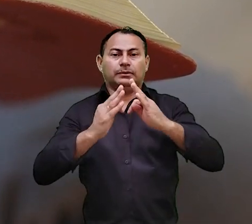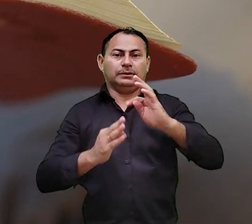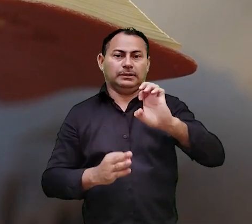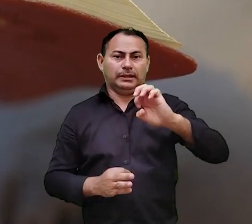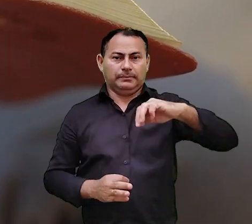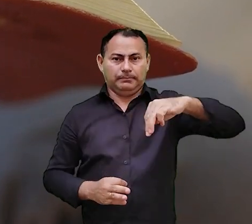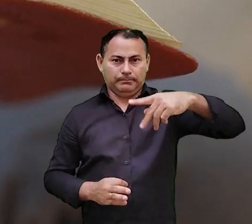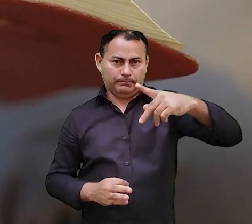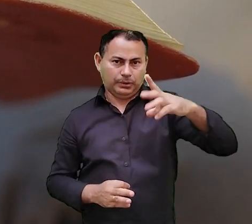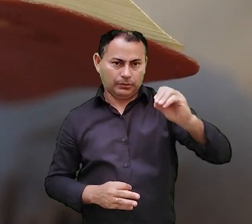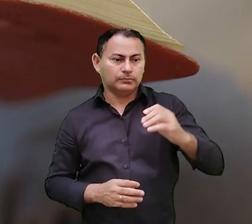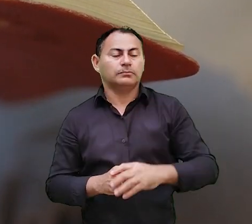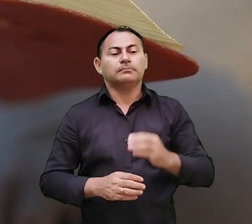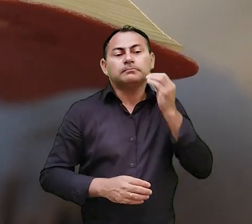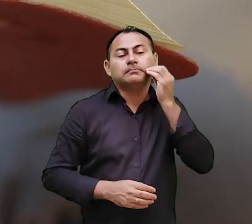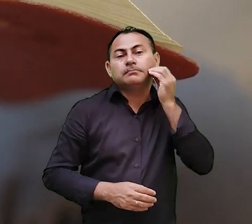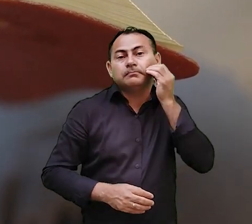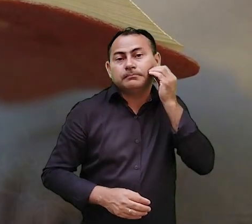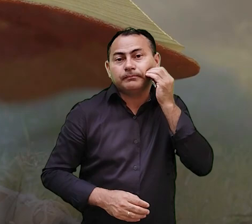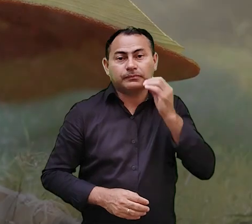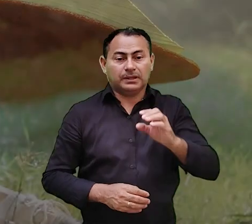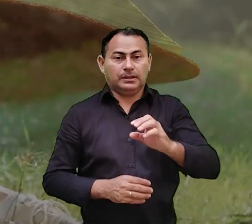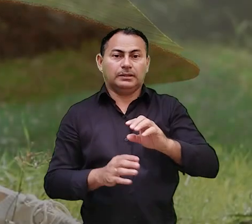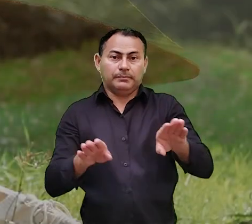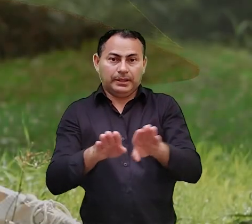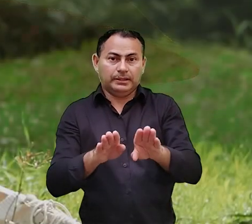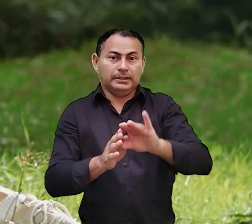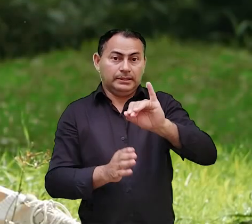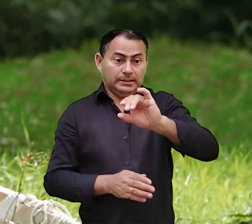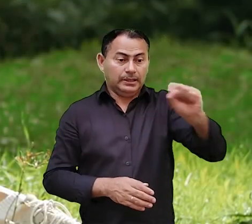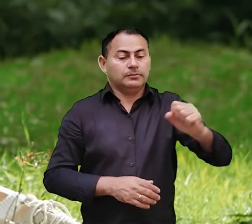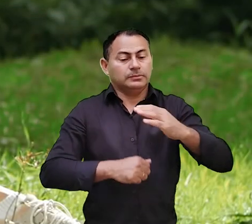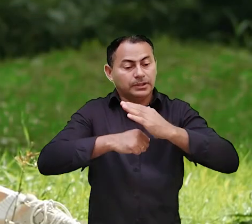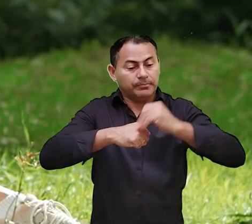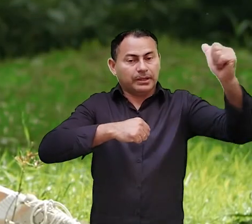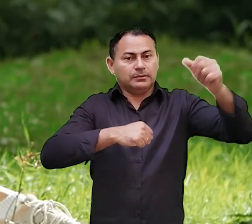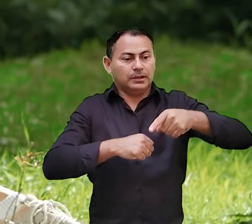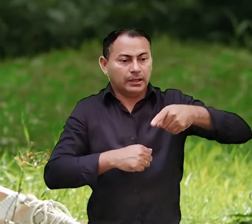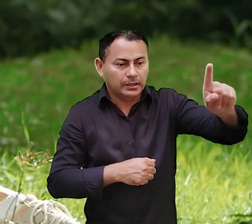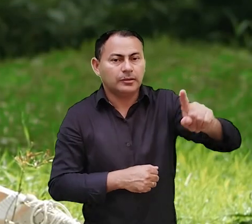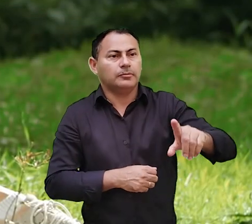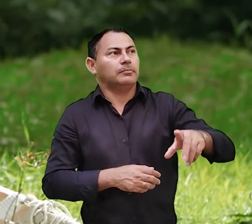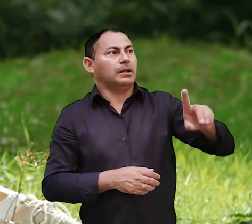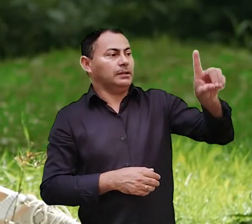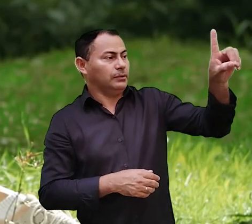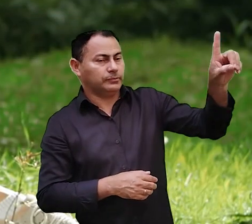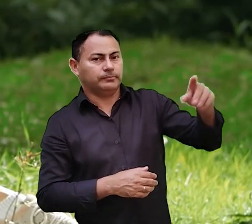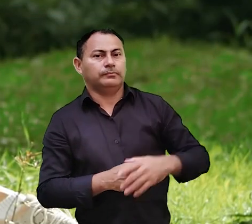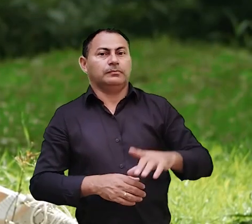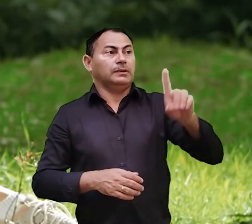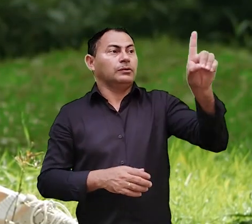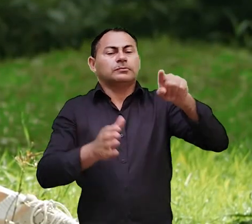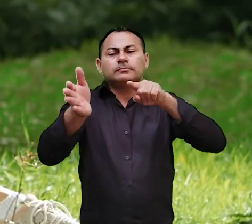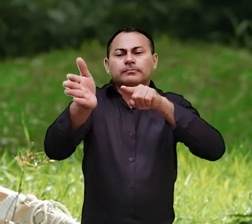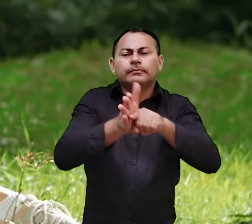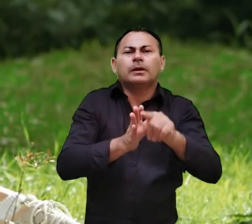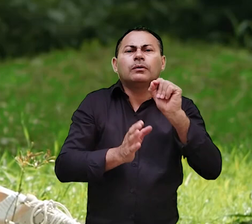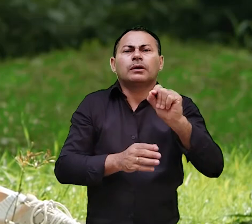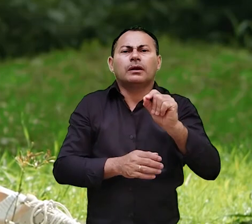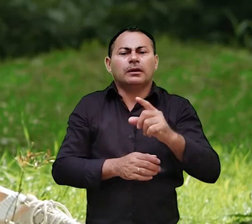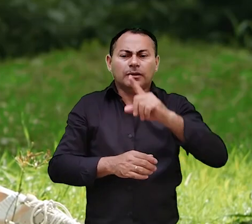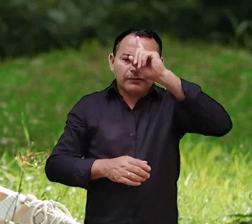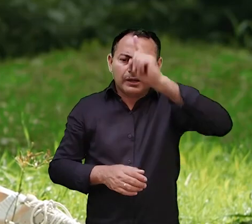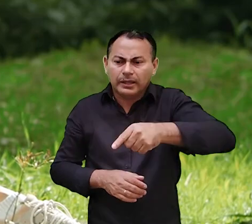no templo. Como resultado desta experiência, Isaías foi chamado para ir para Deus. Quando